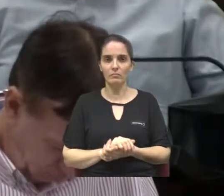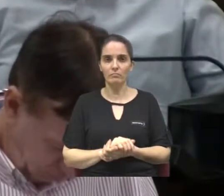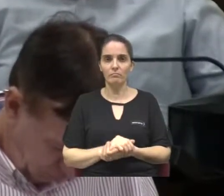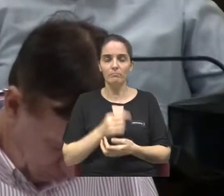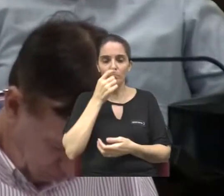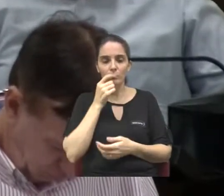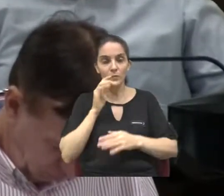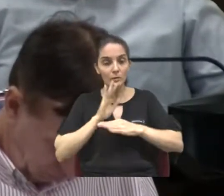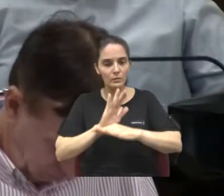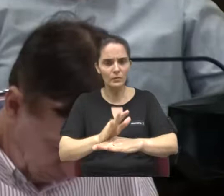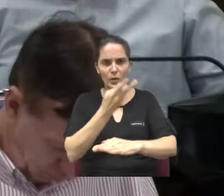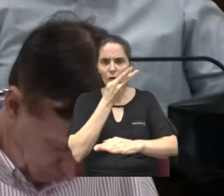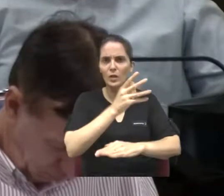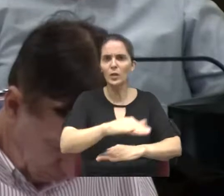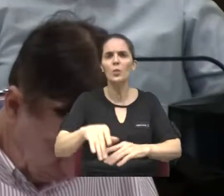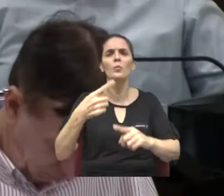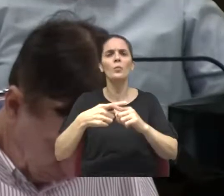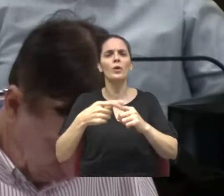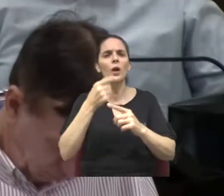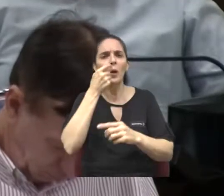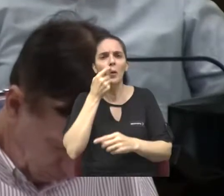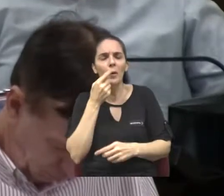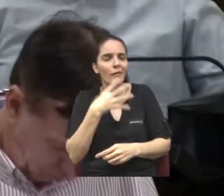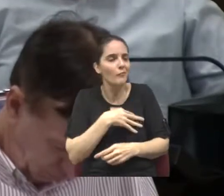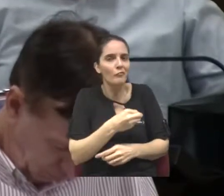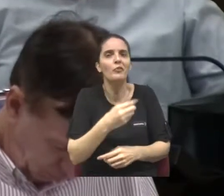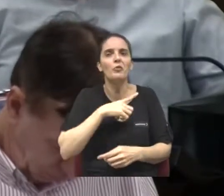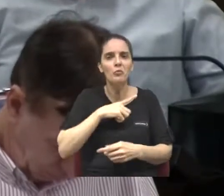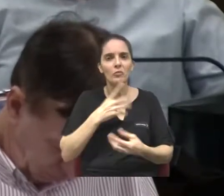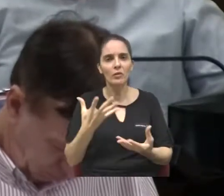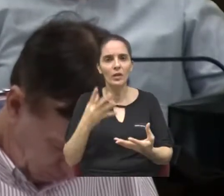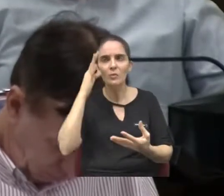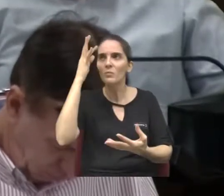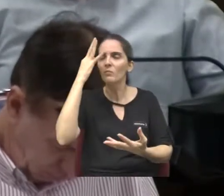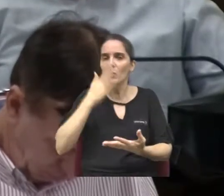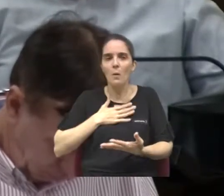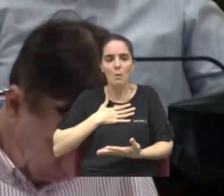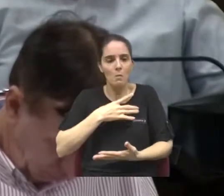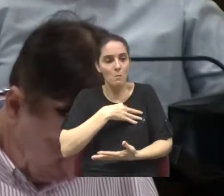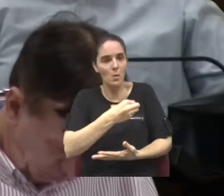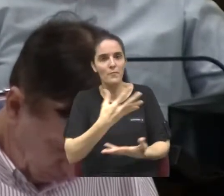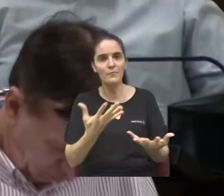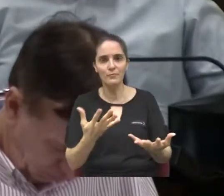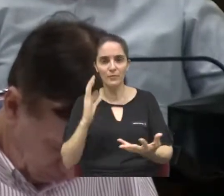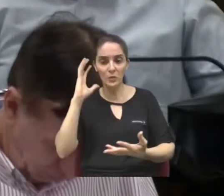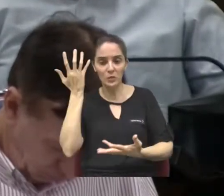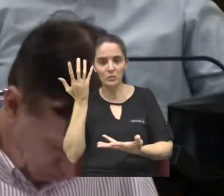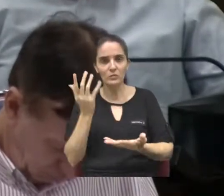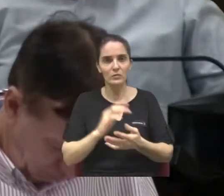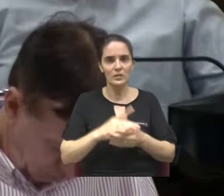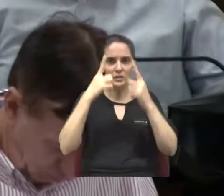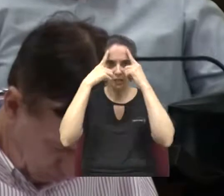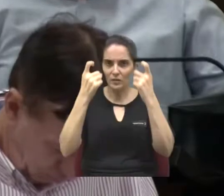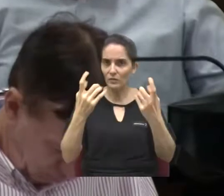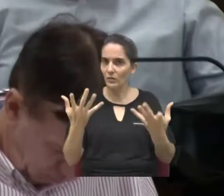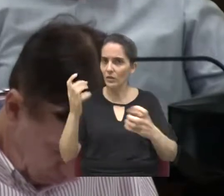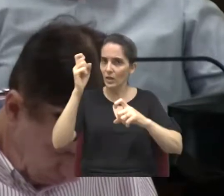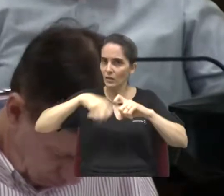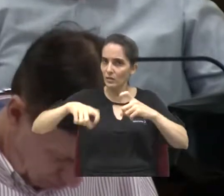solidário às crianças, porque eu tenho filho, eu fico imaginando o meu filho passando por um tipo de violência